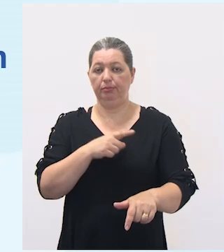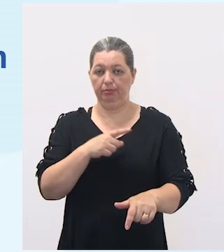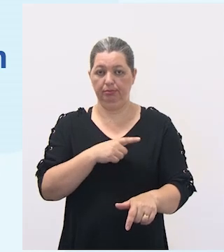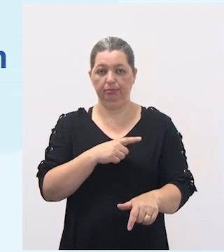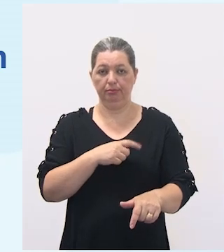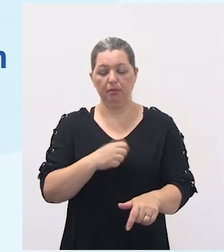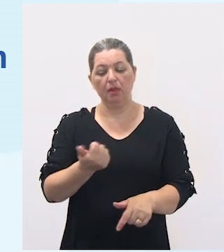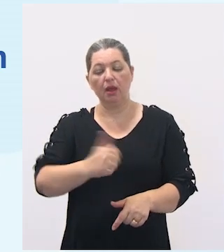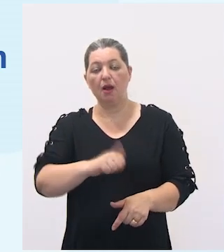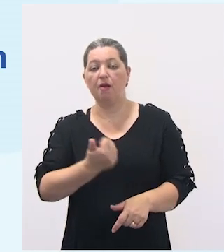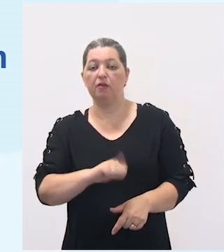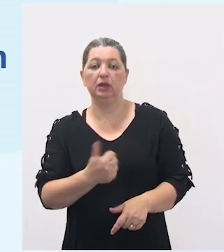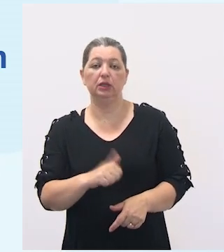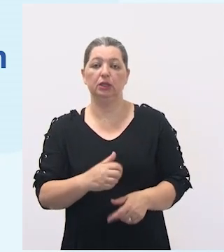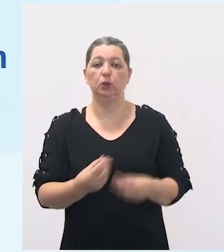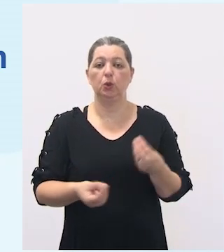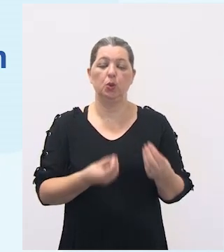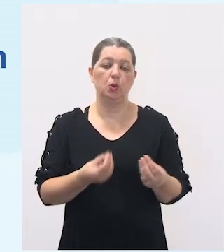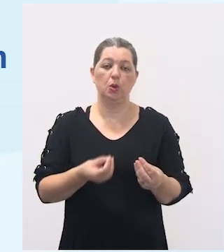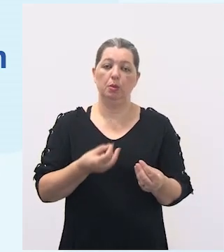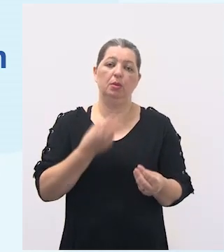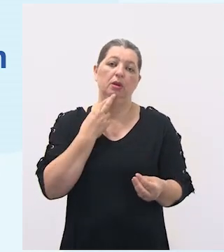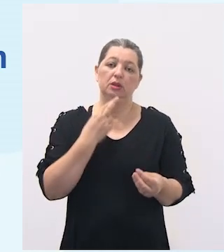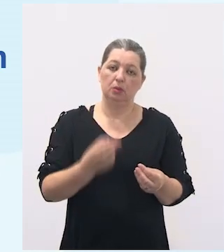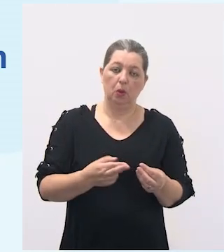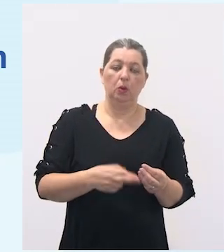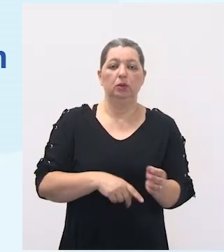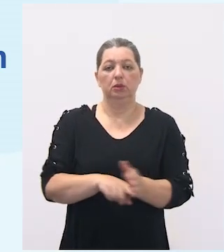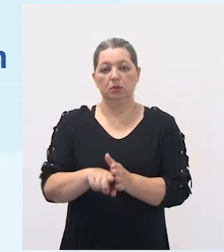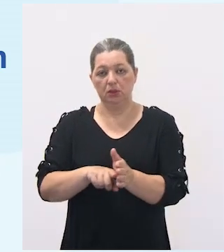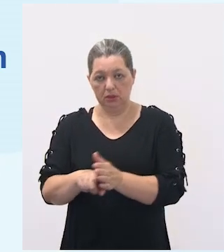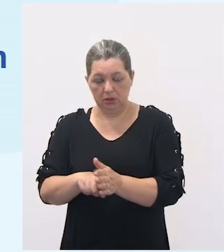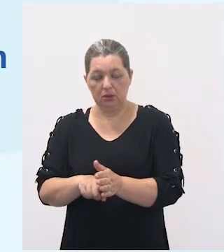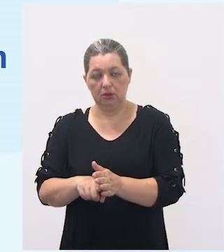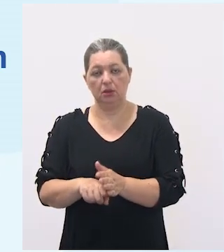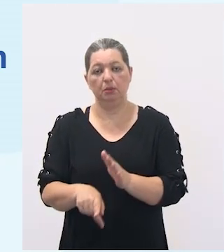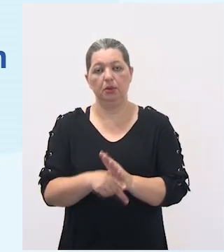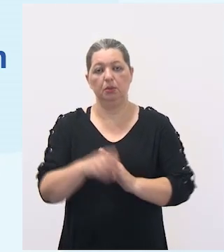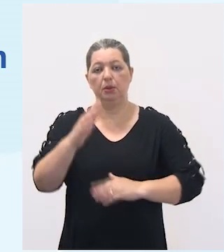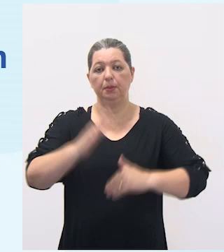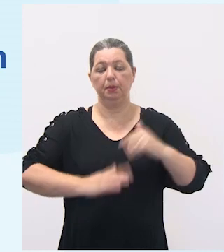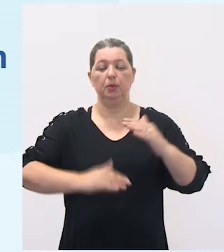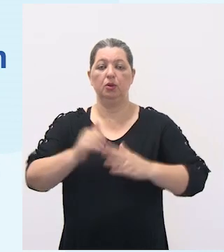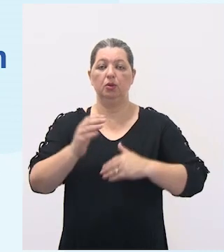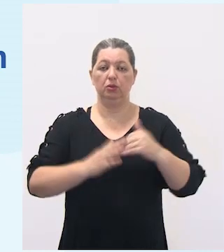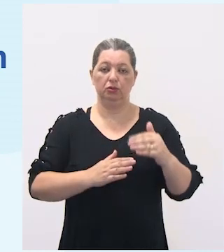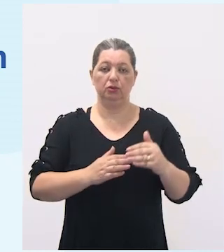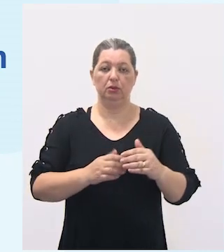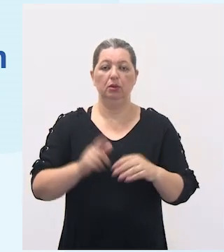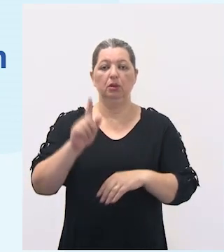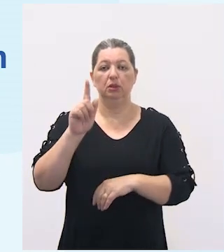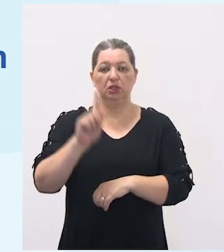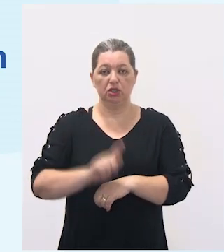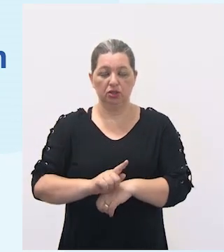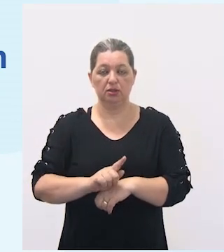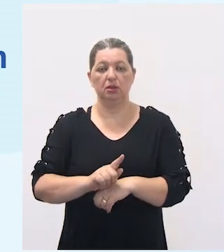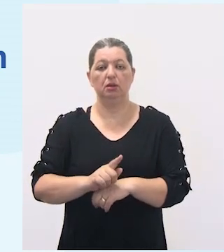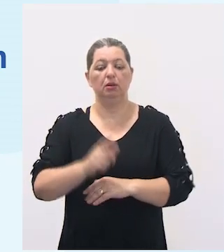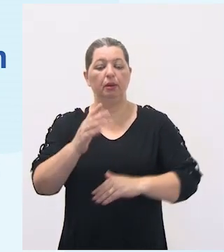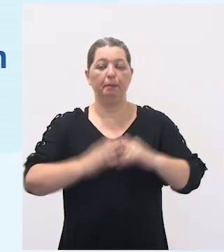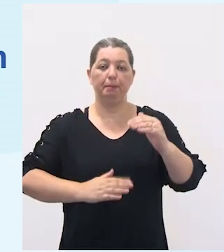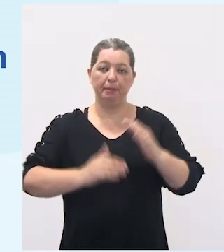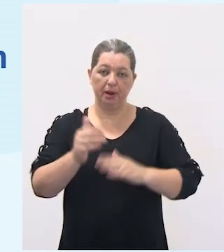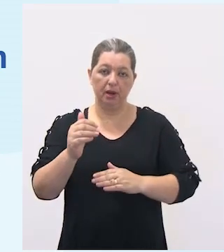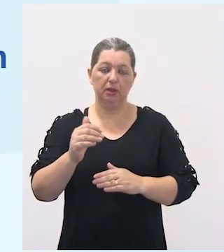os resultados e as avaliações para a nossa prática, para a gestão, para a prática do